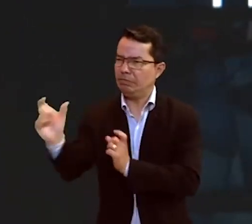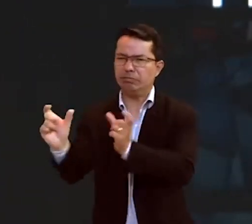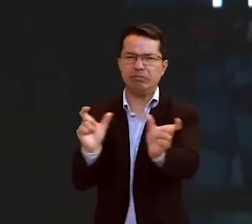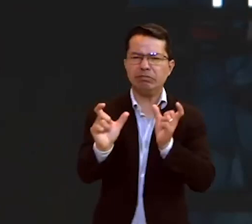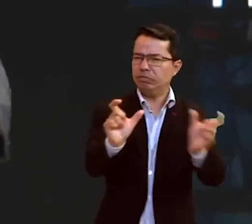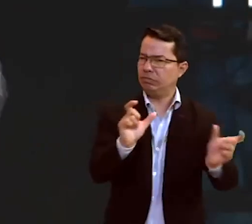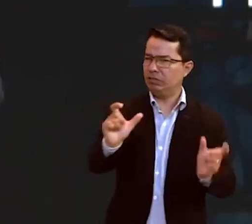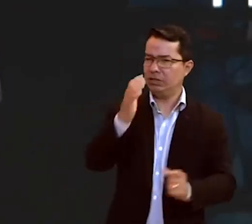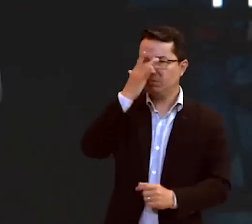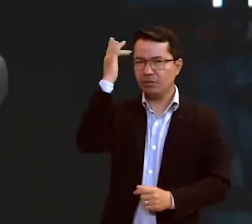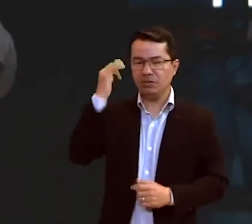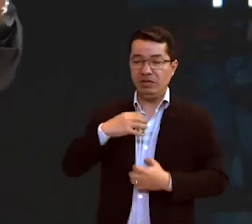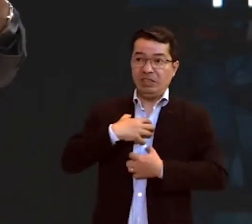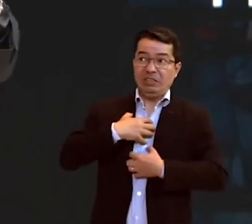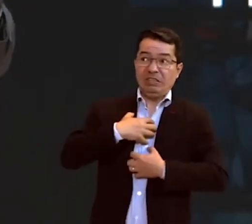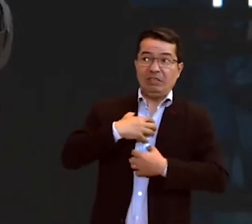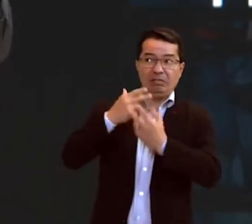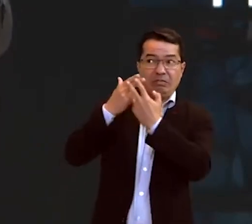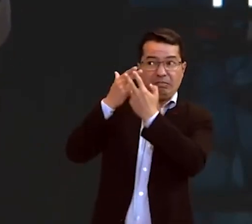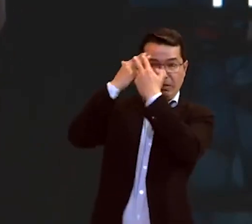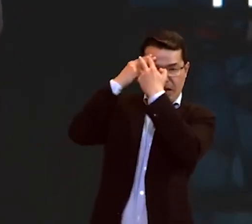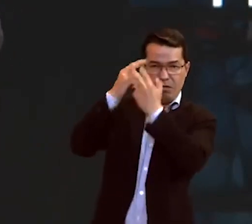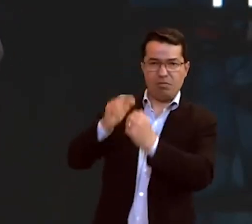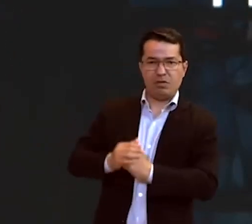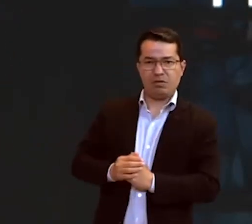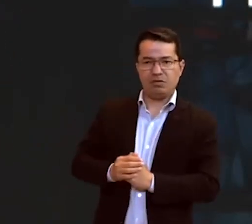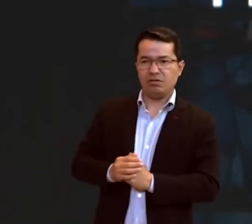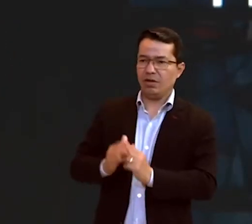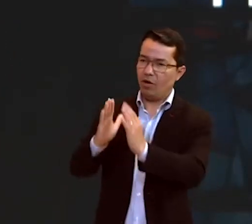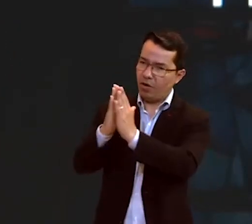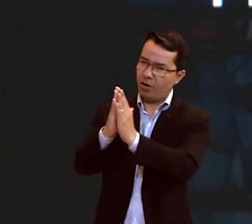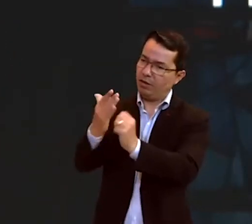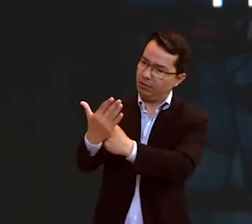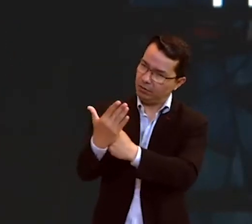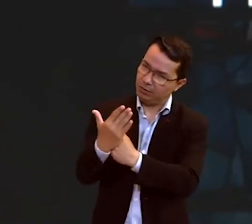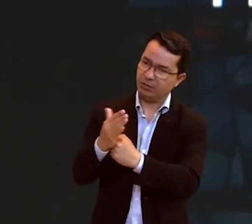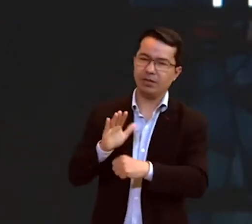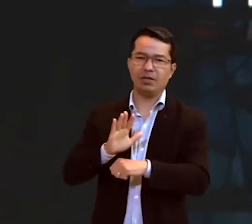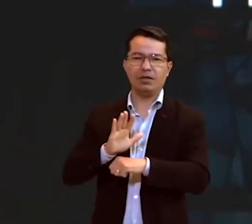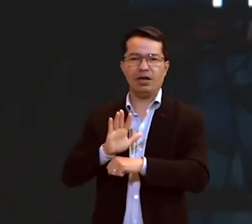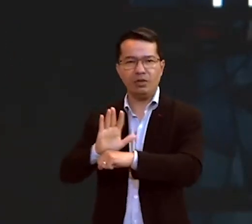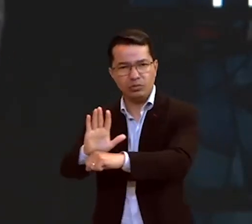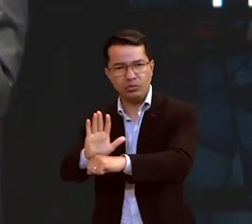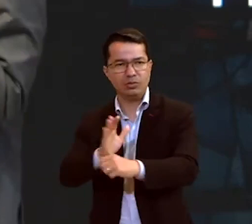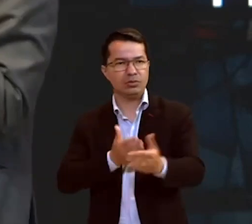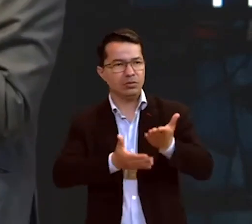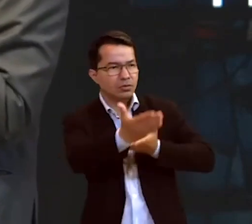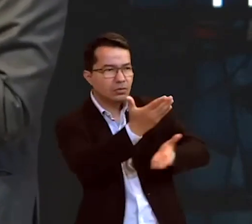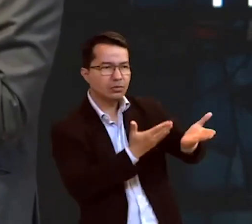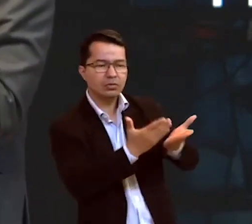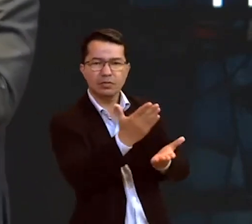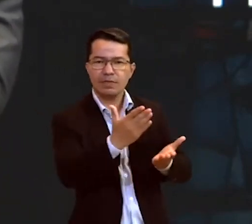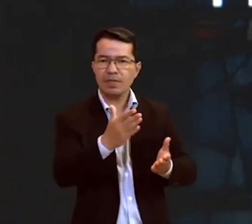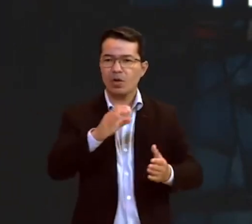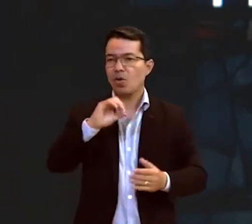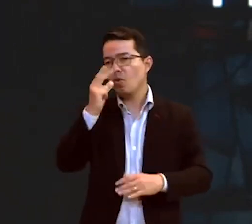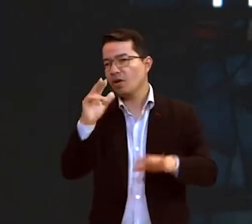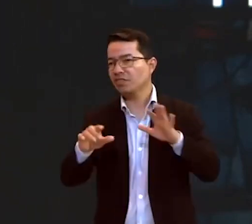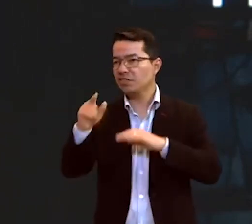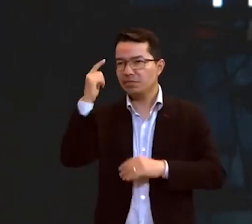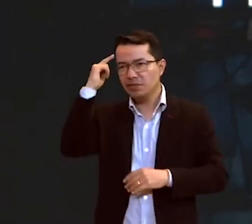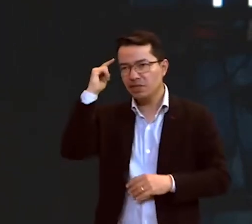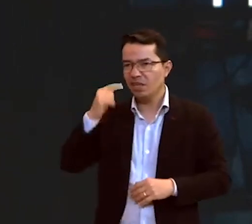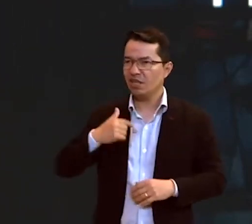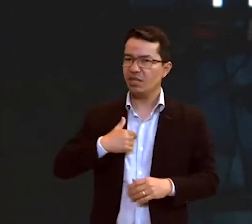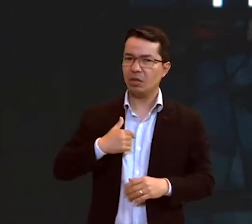Deus me transforme. E a gente obre e fala assim: ora por mim. Mas o que vai pensar? Não tem que